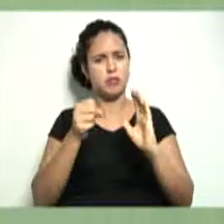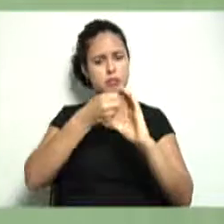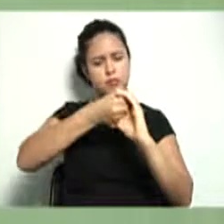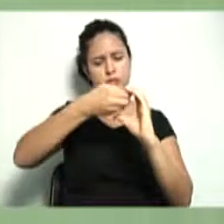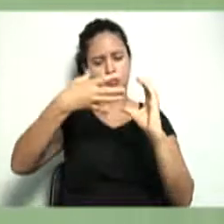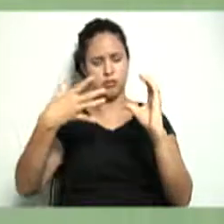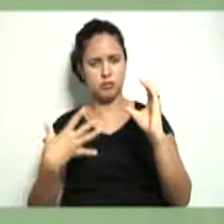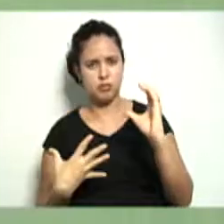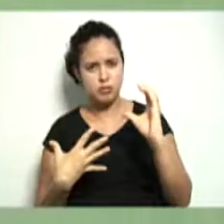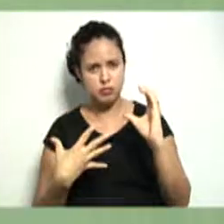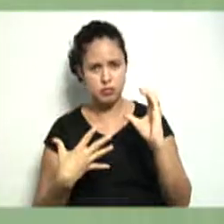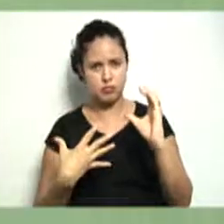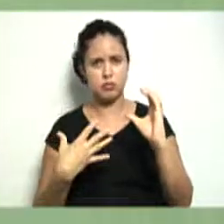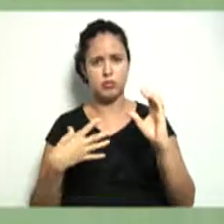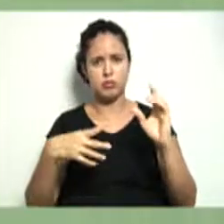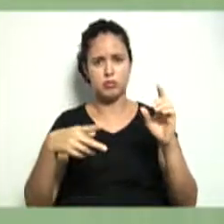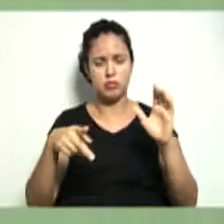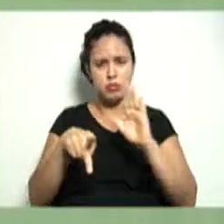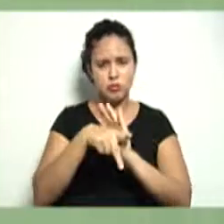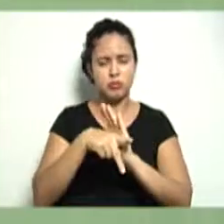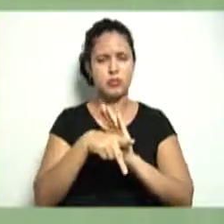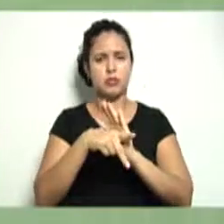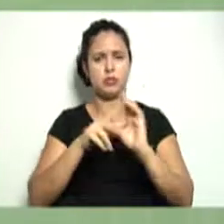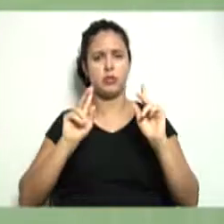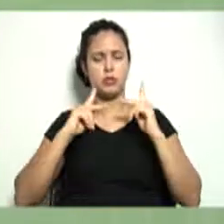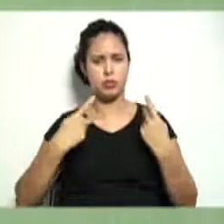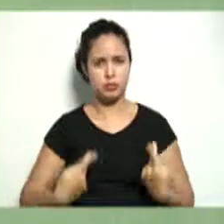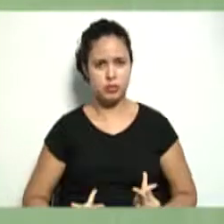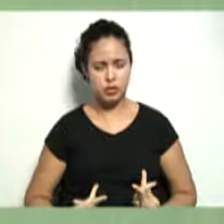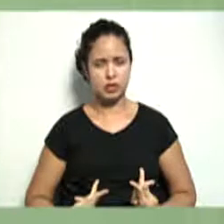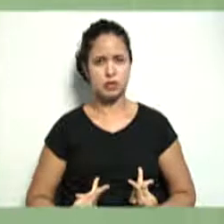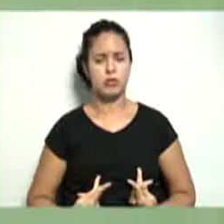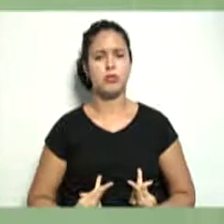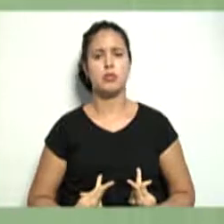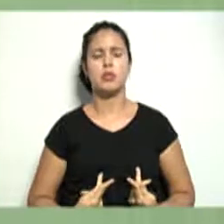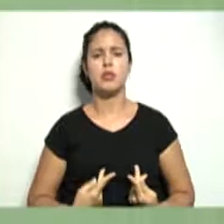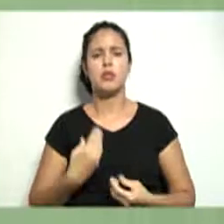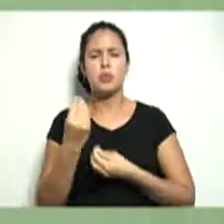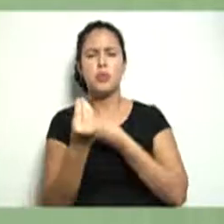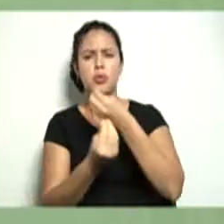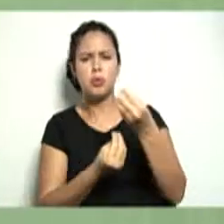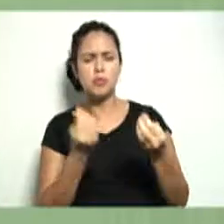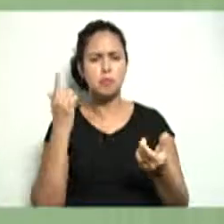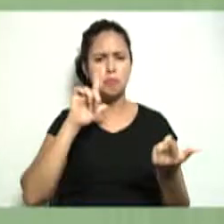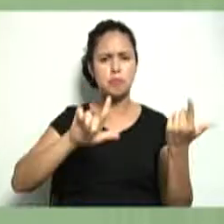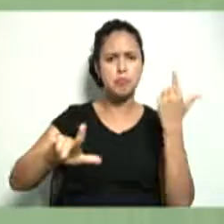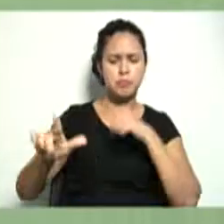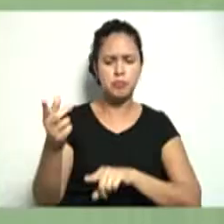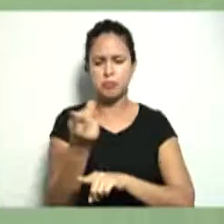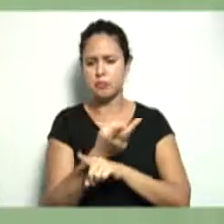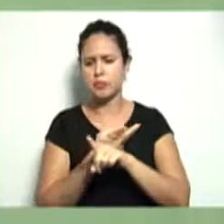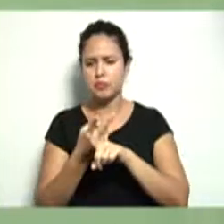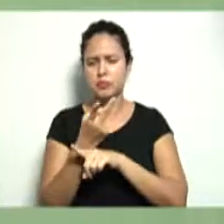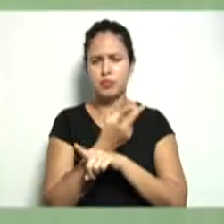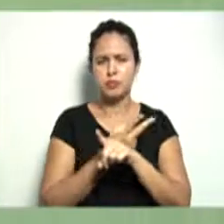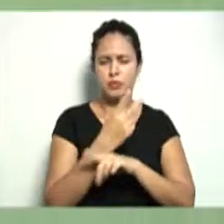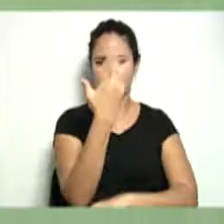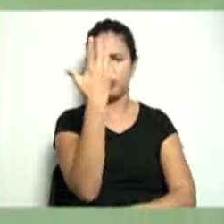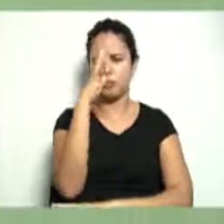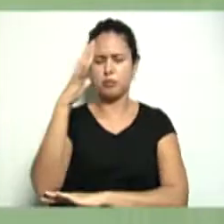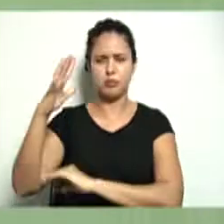característica essencial do homem, o meio pelo qual ele busca na natureza os meios